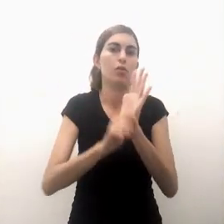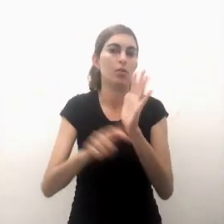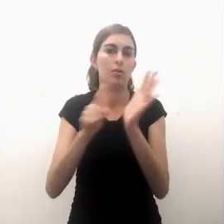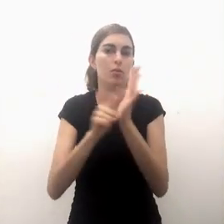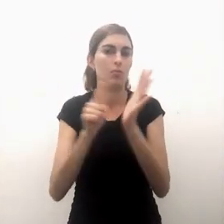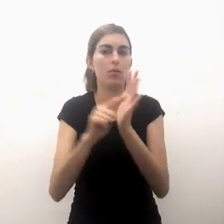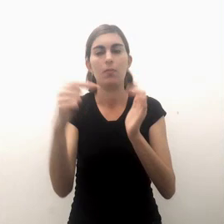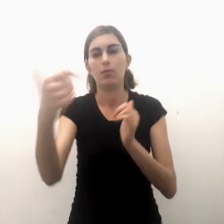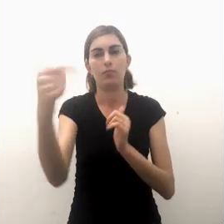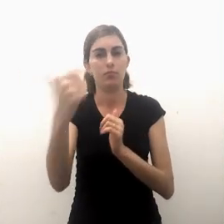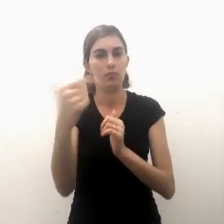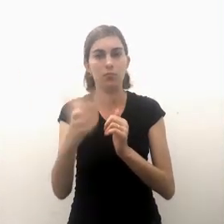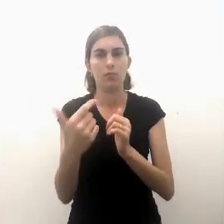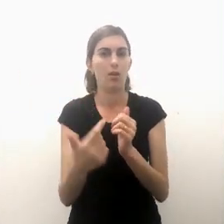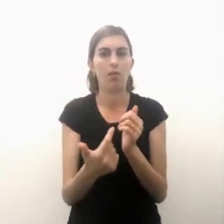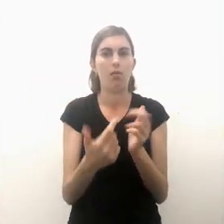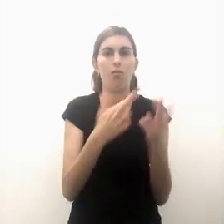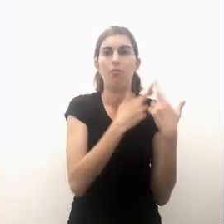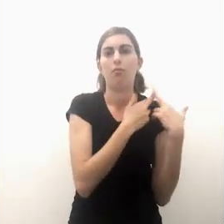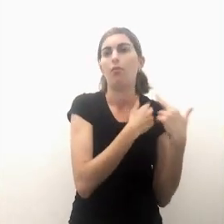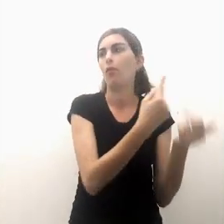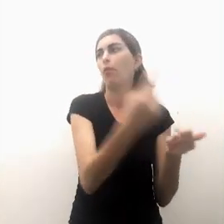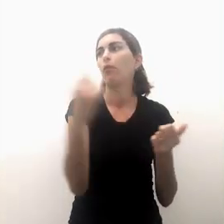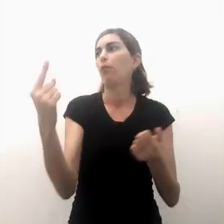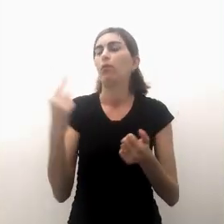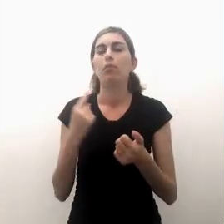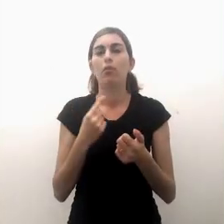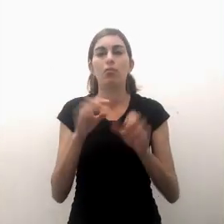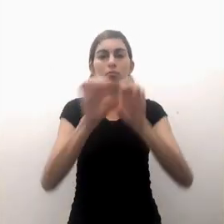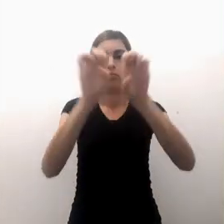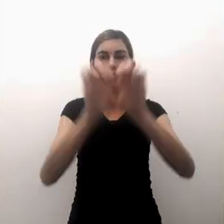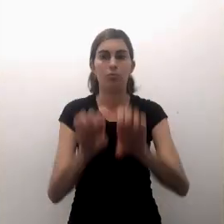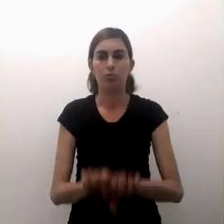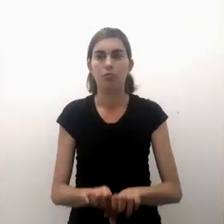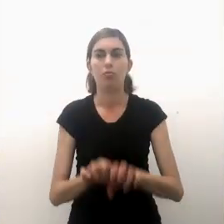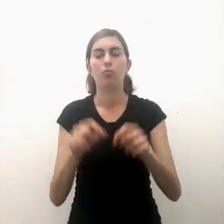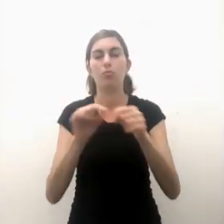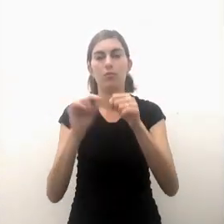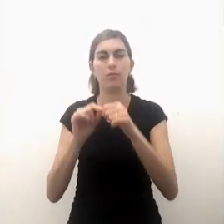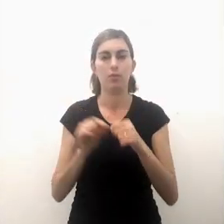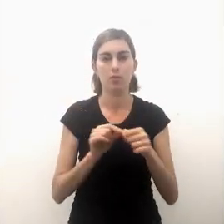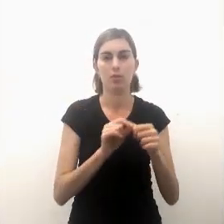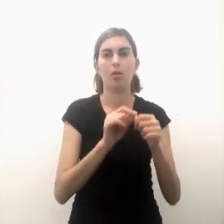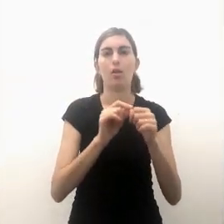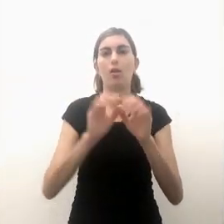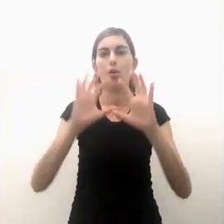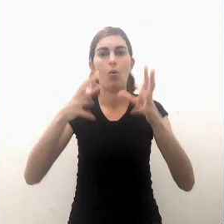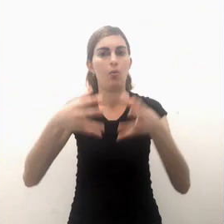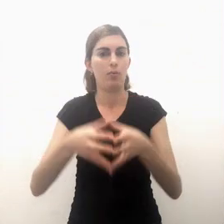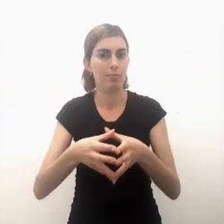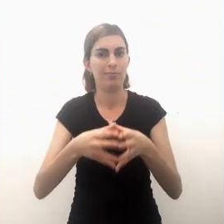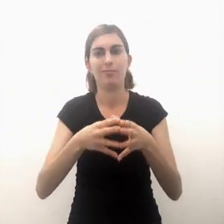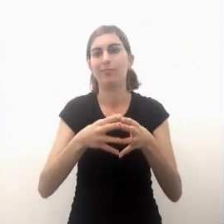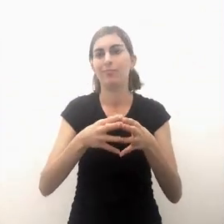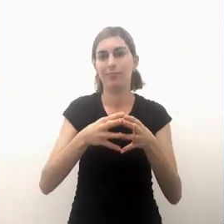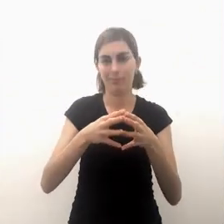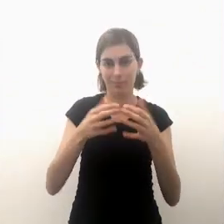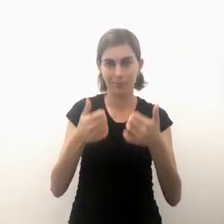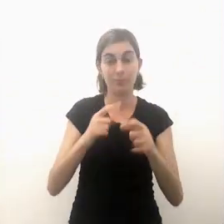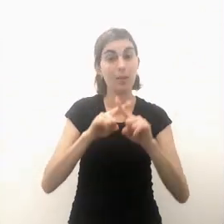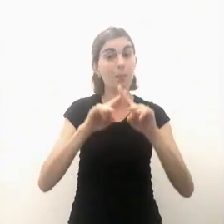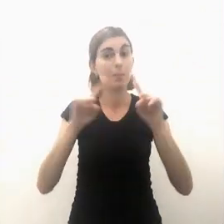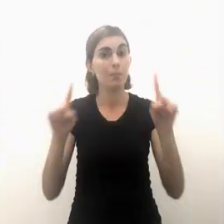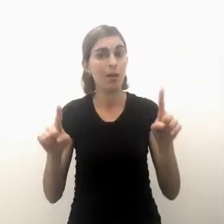no papel das funções e algumas estruturas que vai se ter em uma organização,